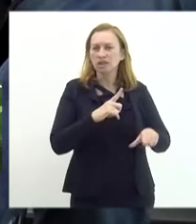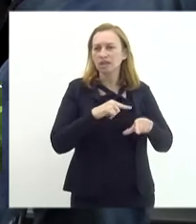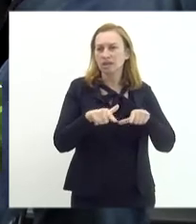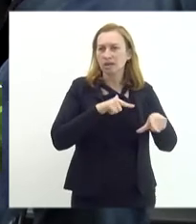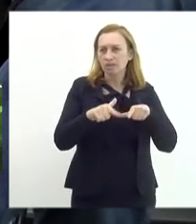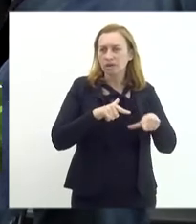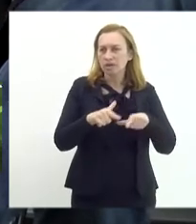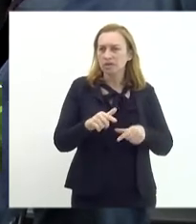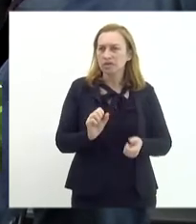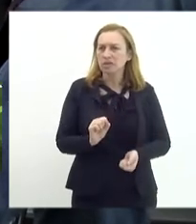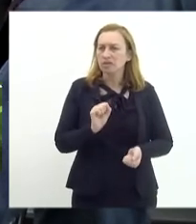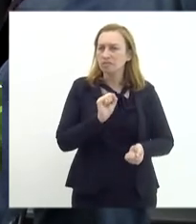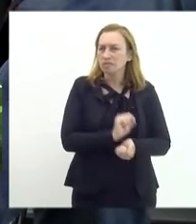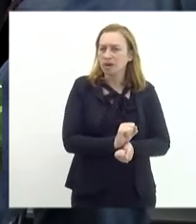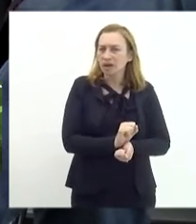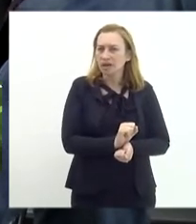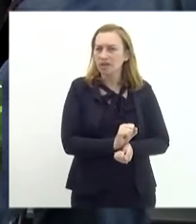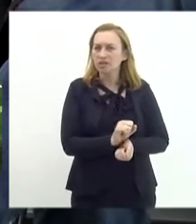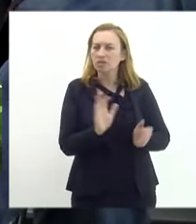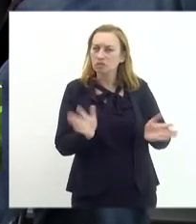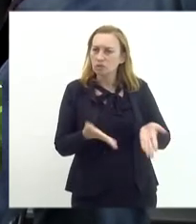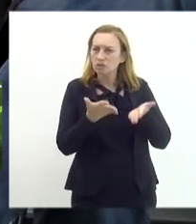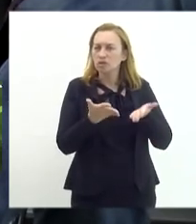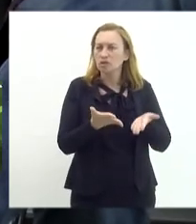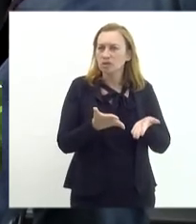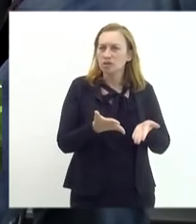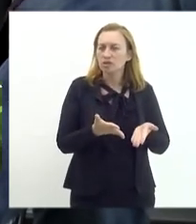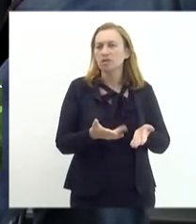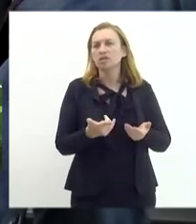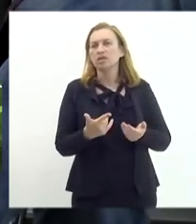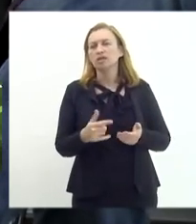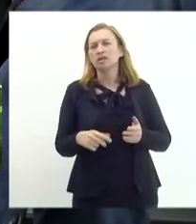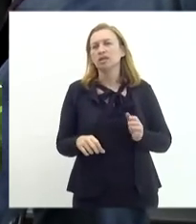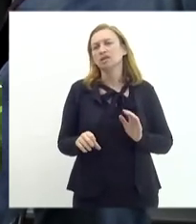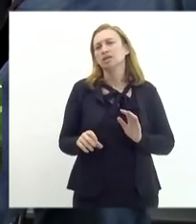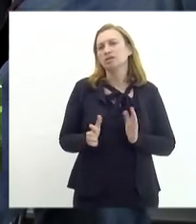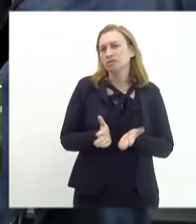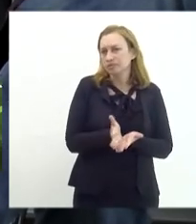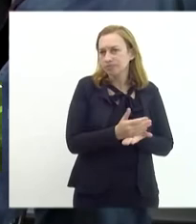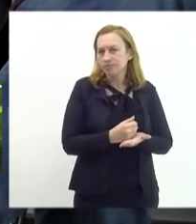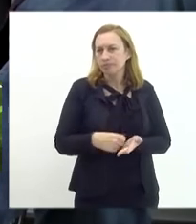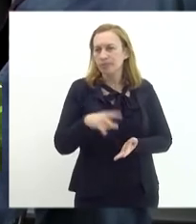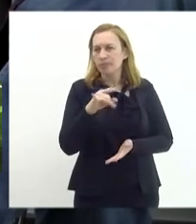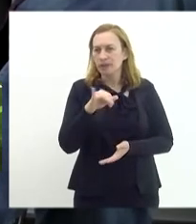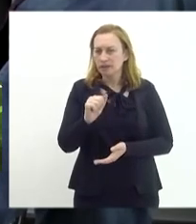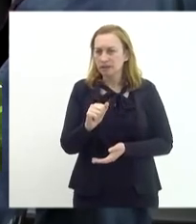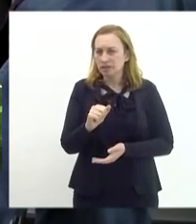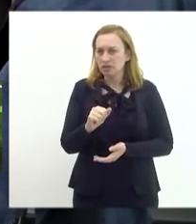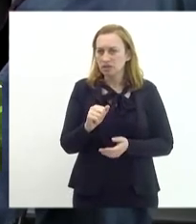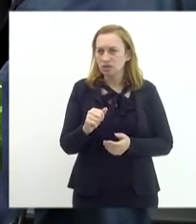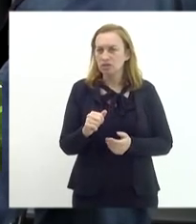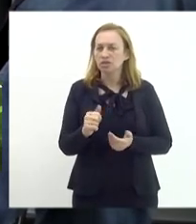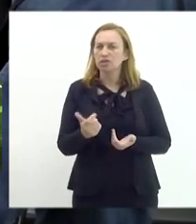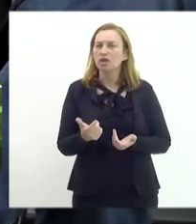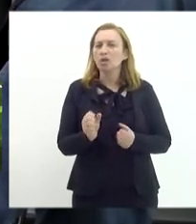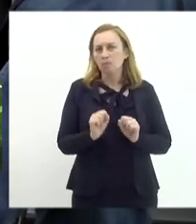a suspensão do incentivo e o recolhimento na alíquota cheia, pode ser que a empresa quebre ou que ela